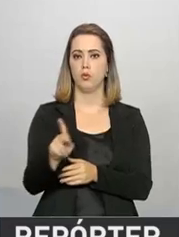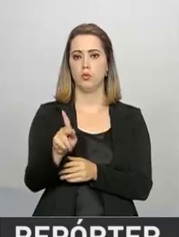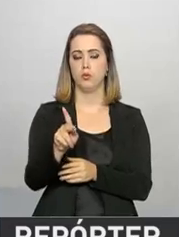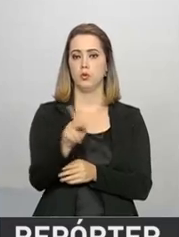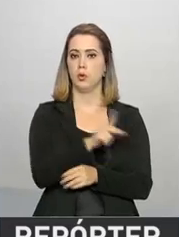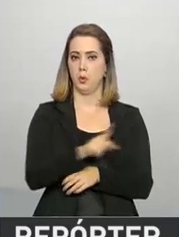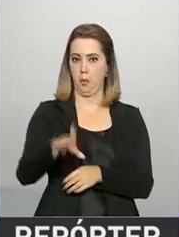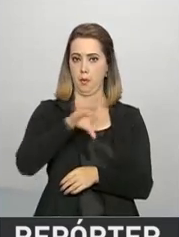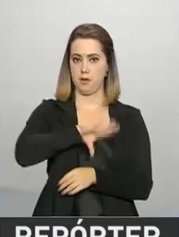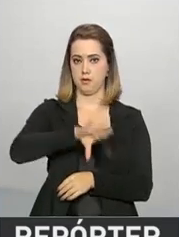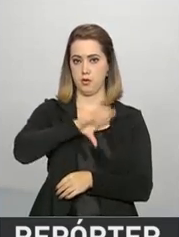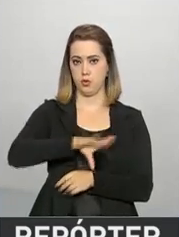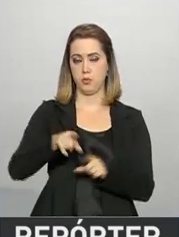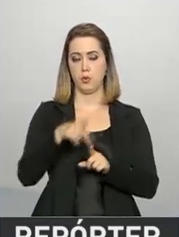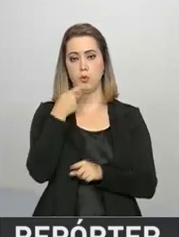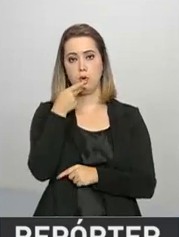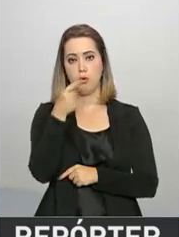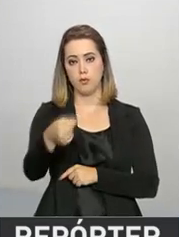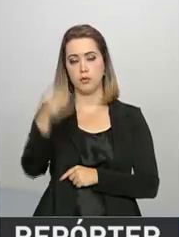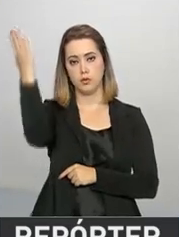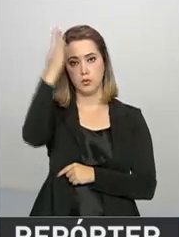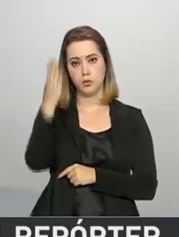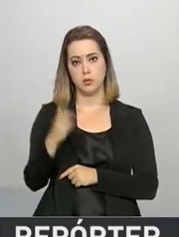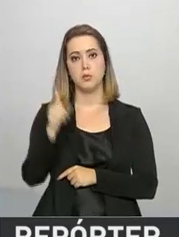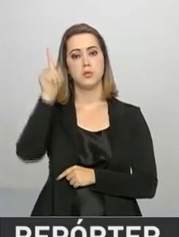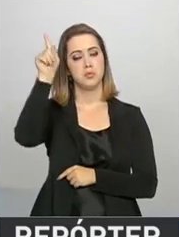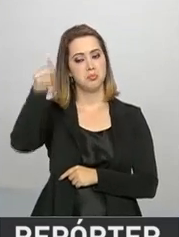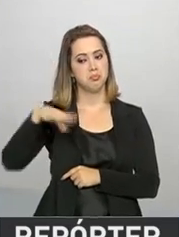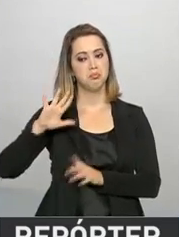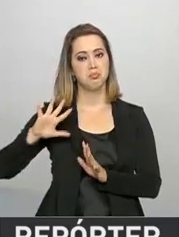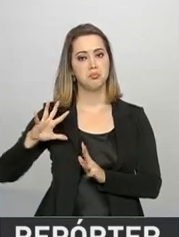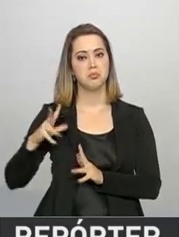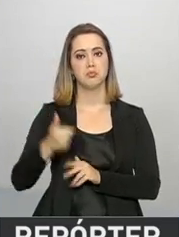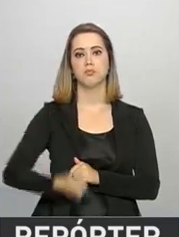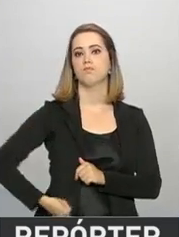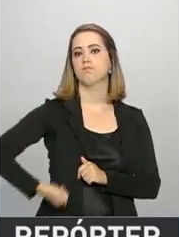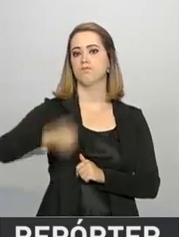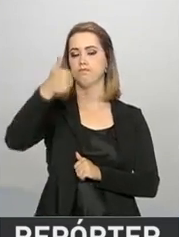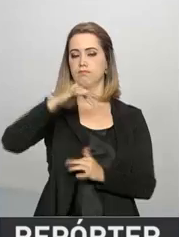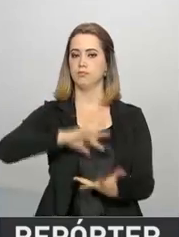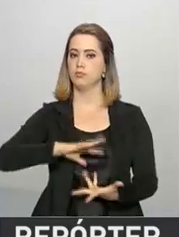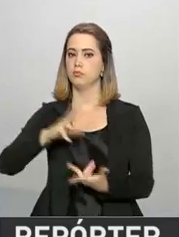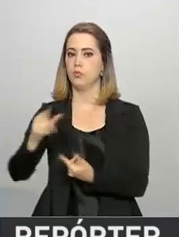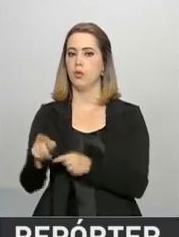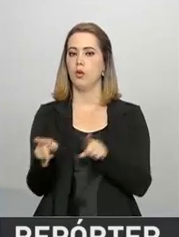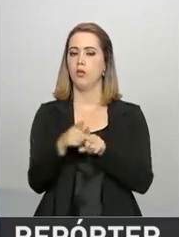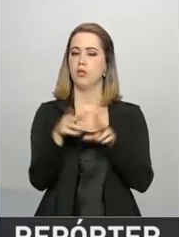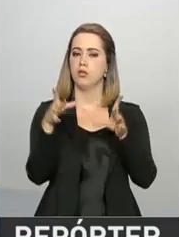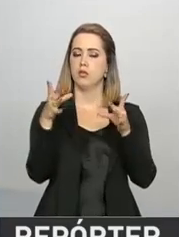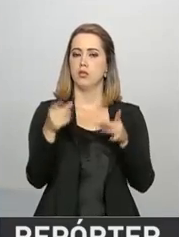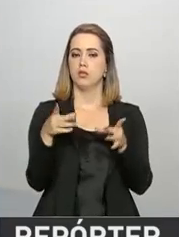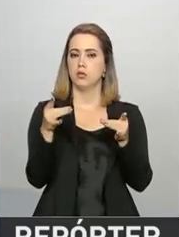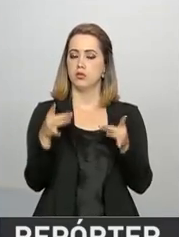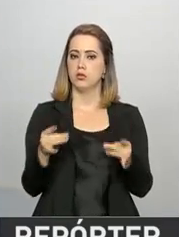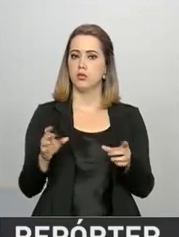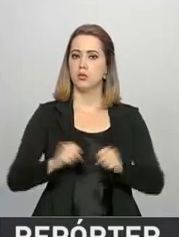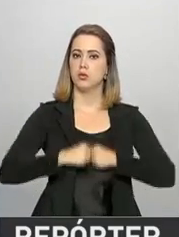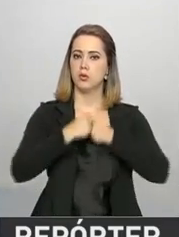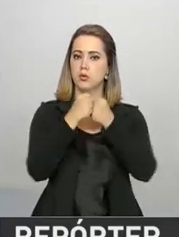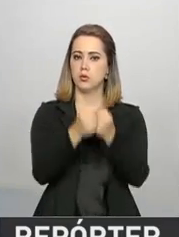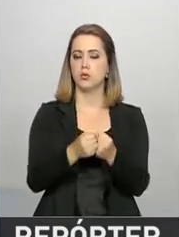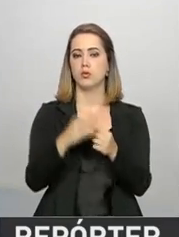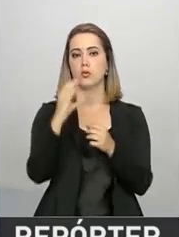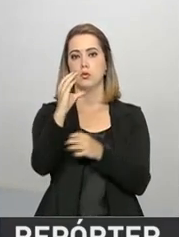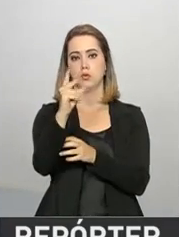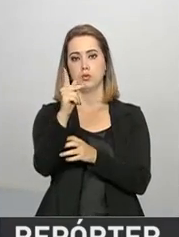Português disse a Michel Temer que o Brasil é uma potência mundial destacou o empenho na realização da conferência da